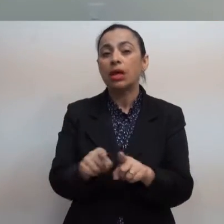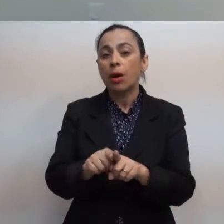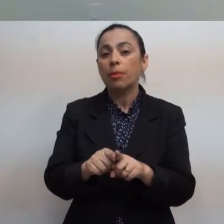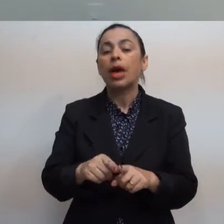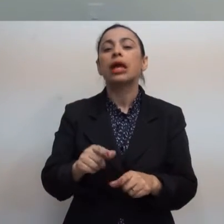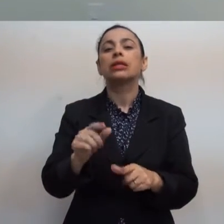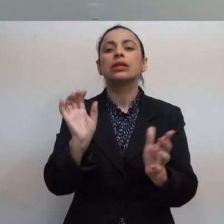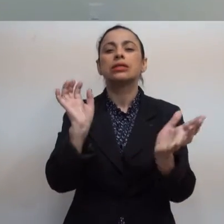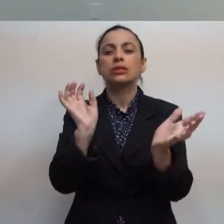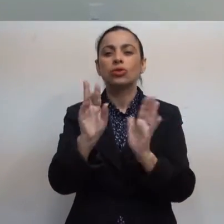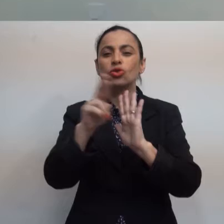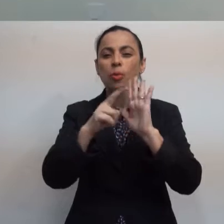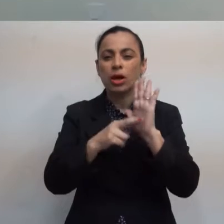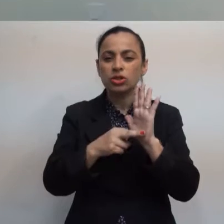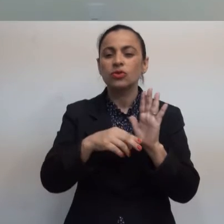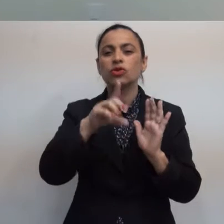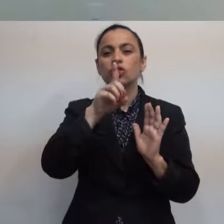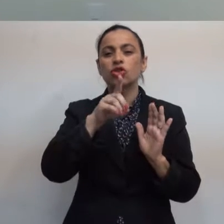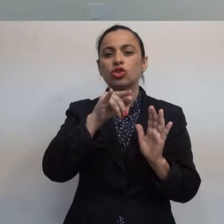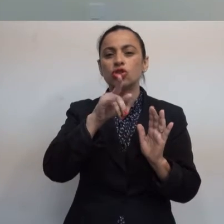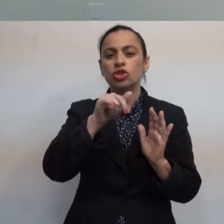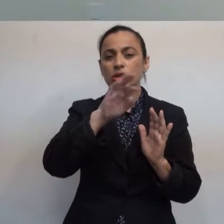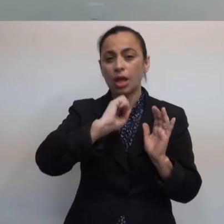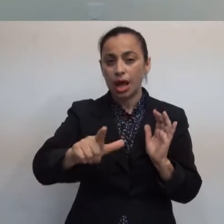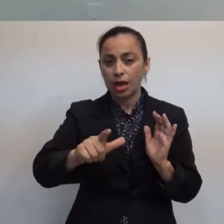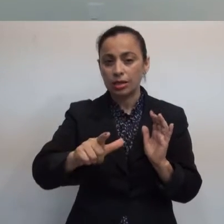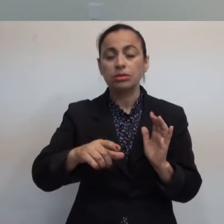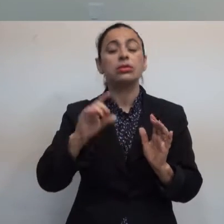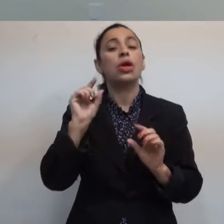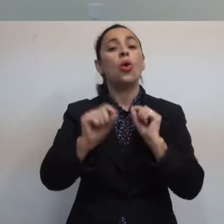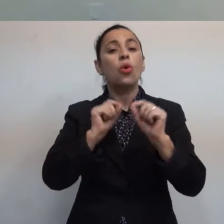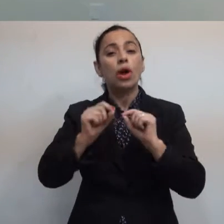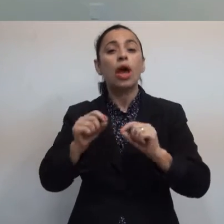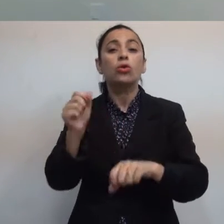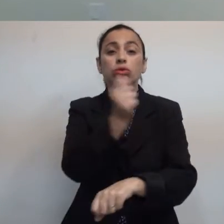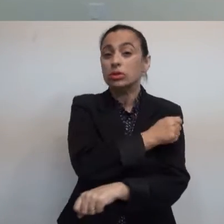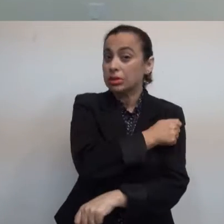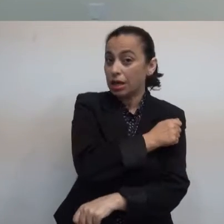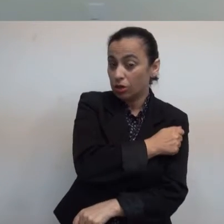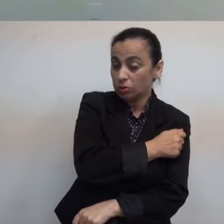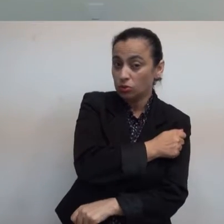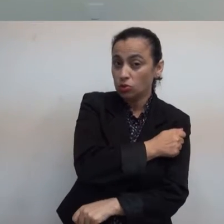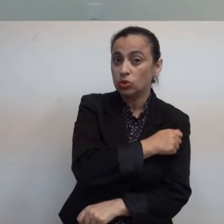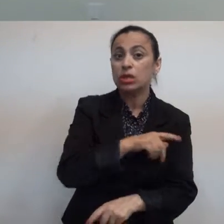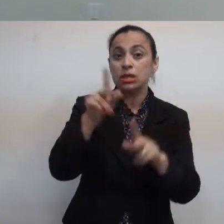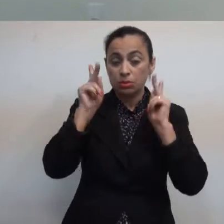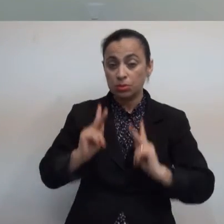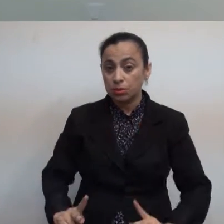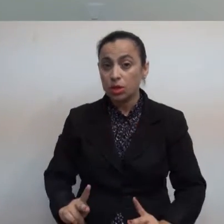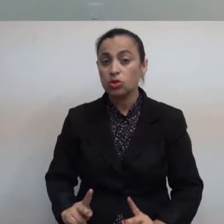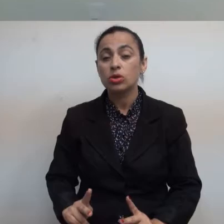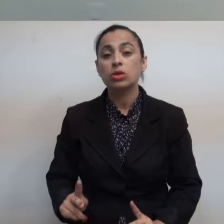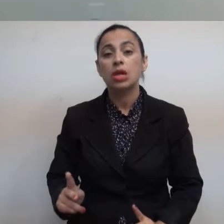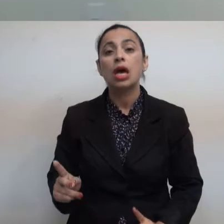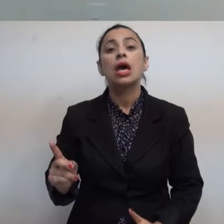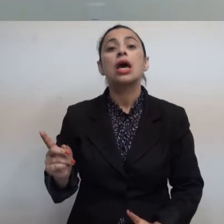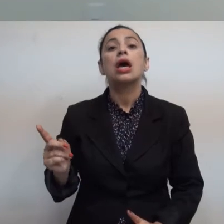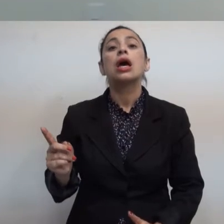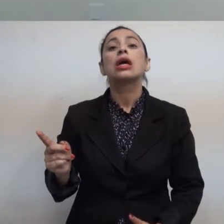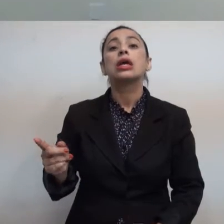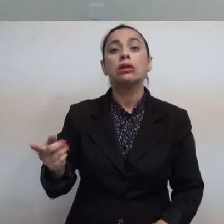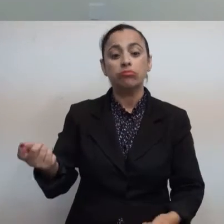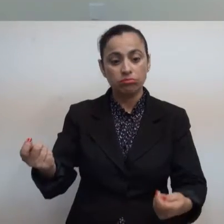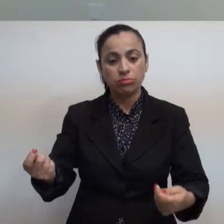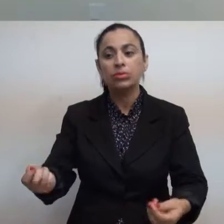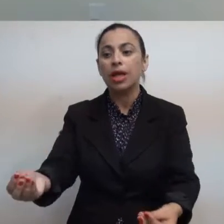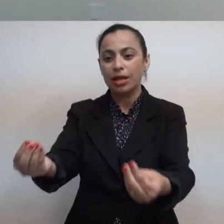o Prensky falando dos lativos digitais. Claro que sim, porque esses alunos, essas pessoas que